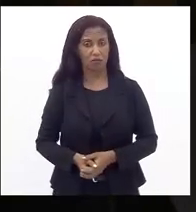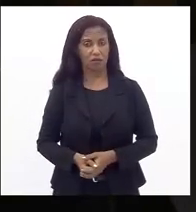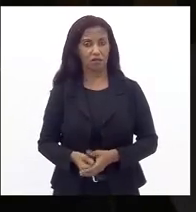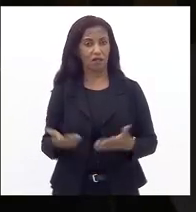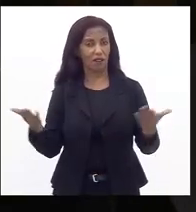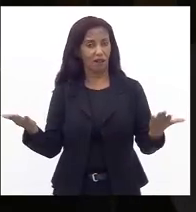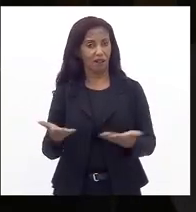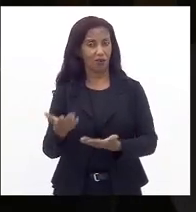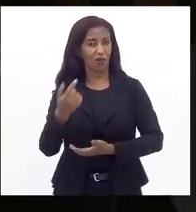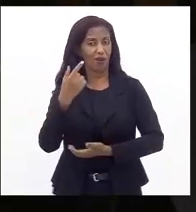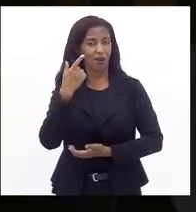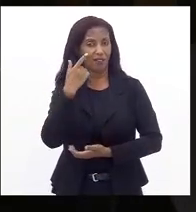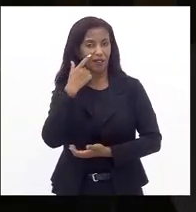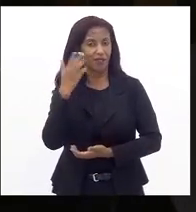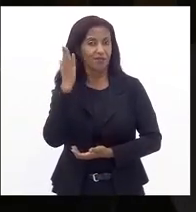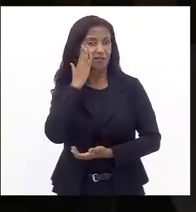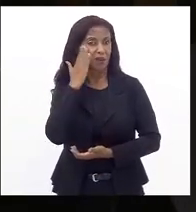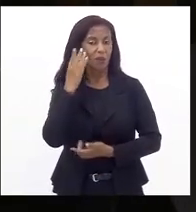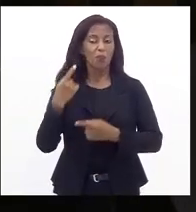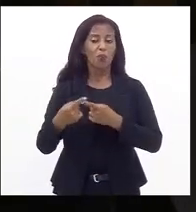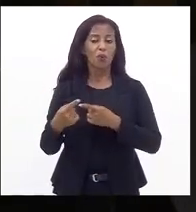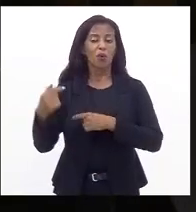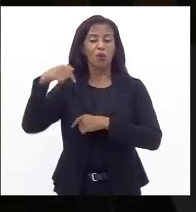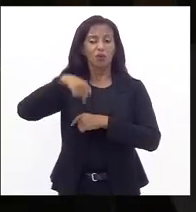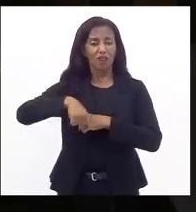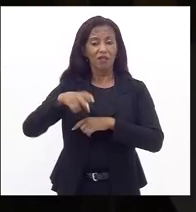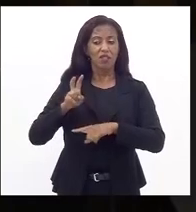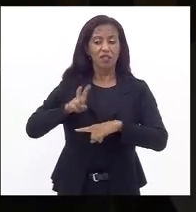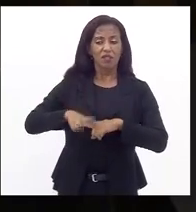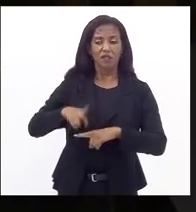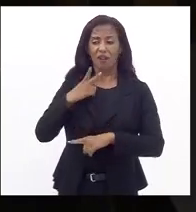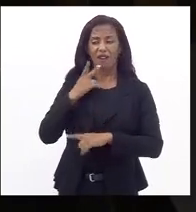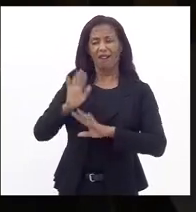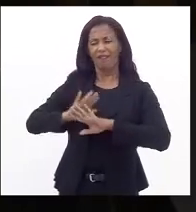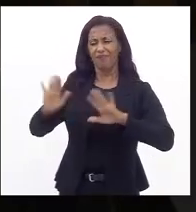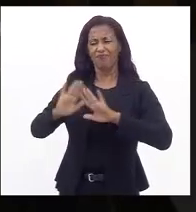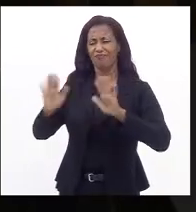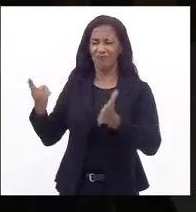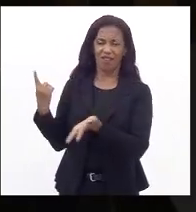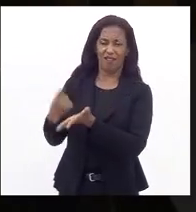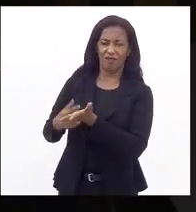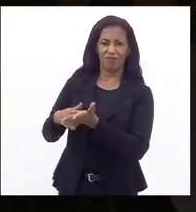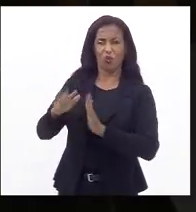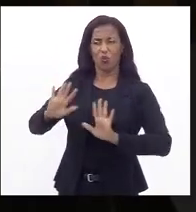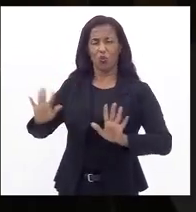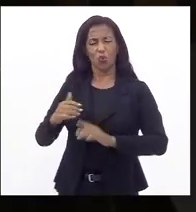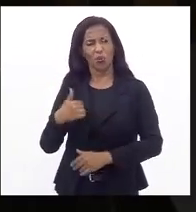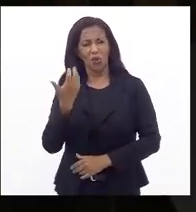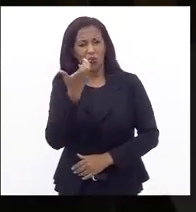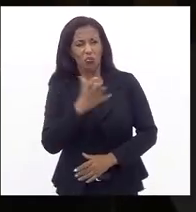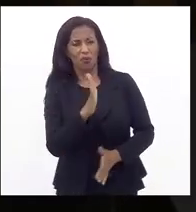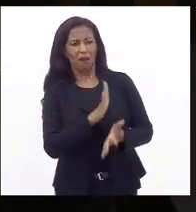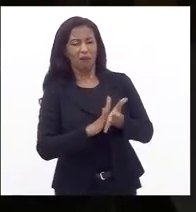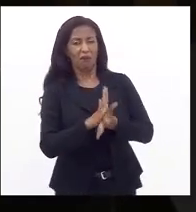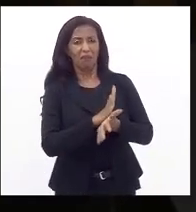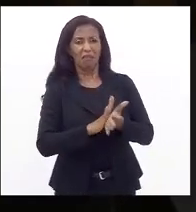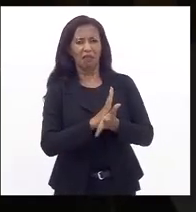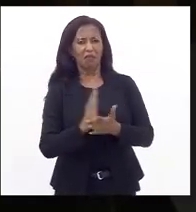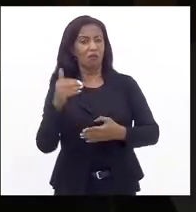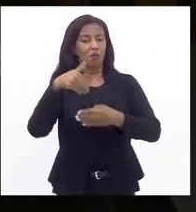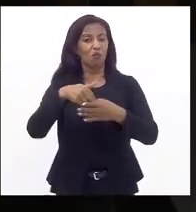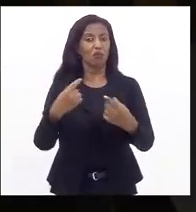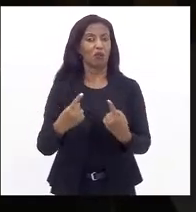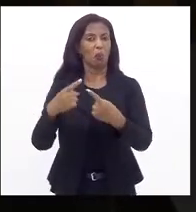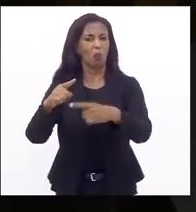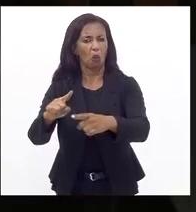eu quero saber porque quando estava aqui no disse olha eu não quero fazer acordo nenhum eu não quero nada porque eu vou não só vou